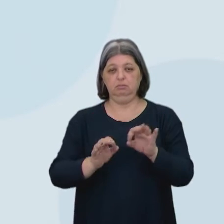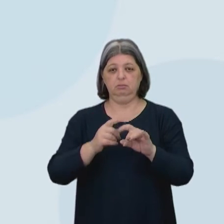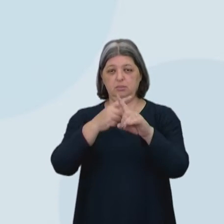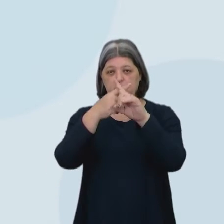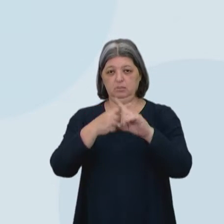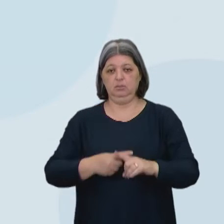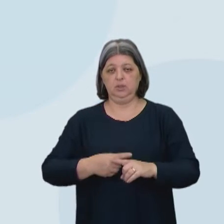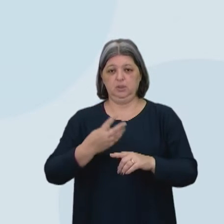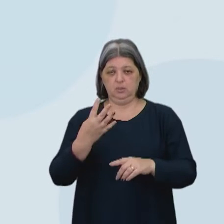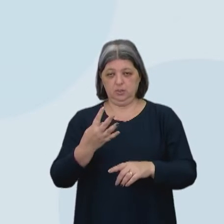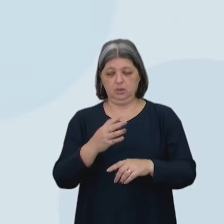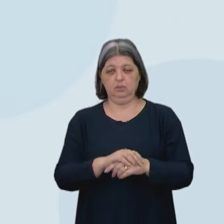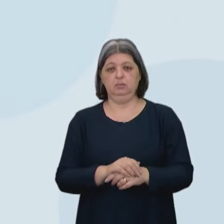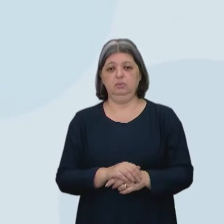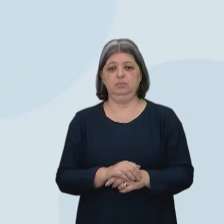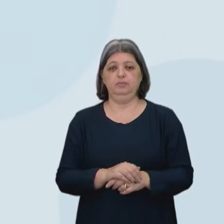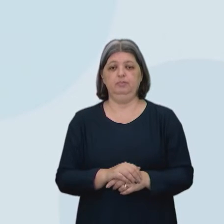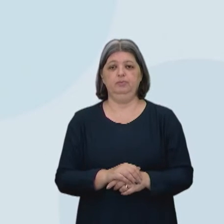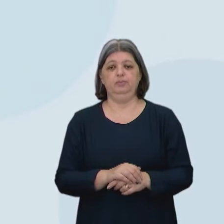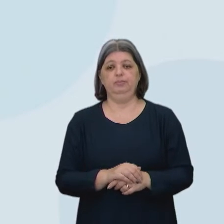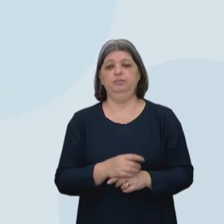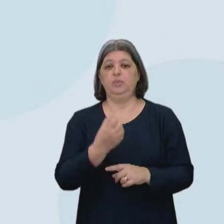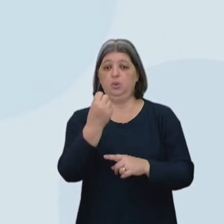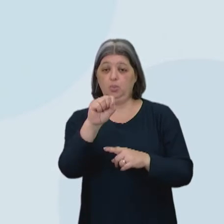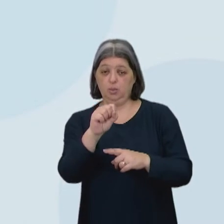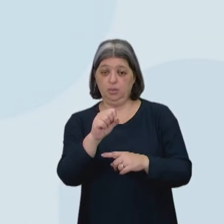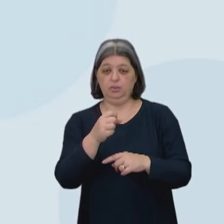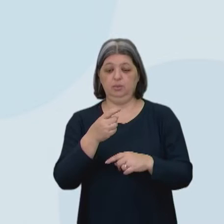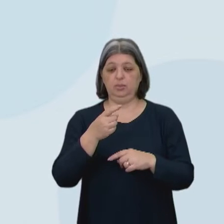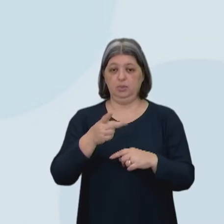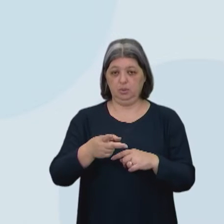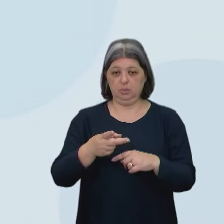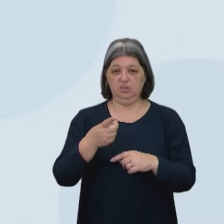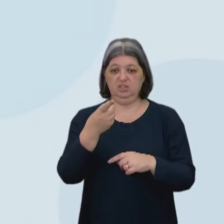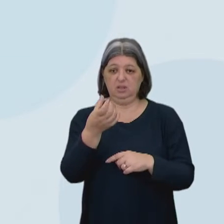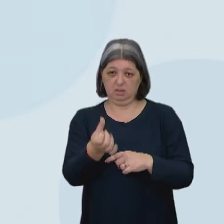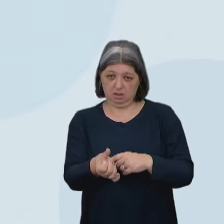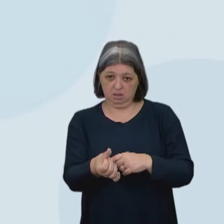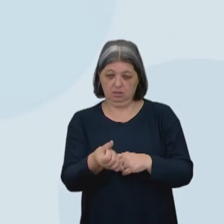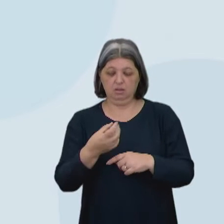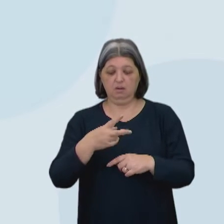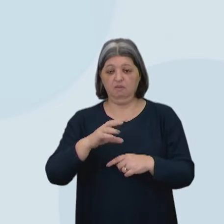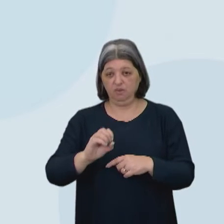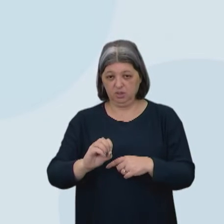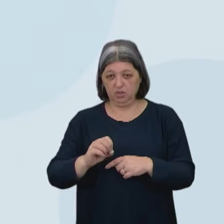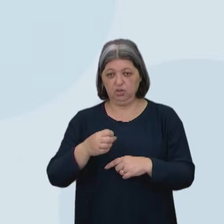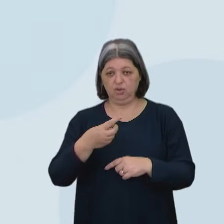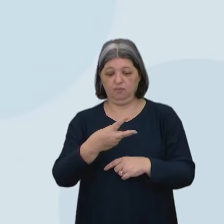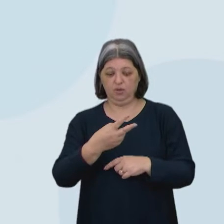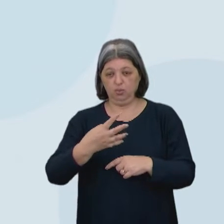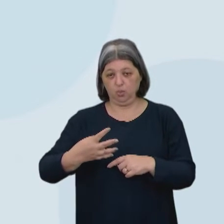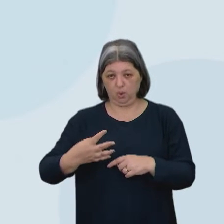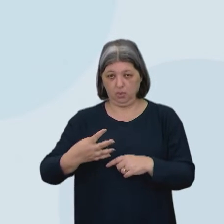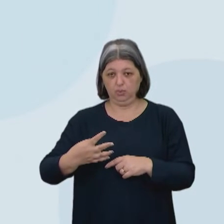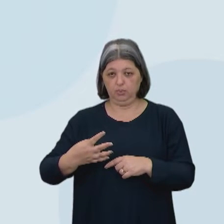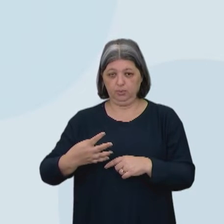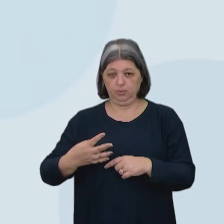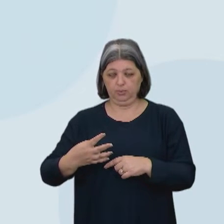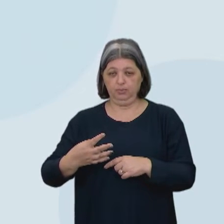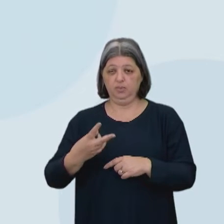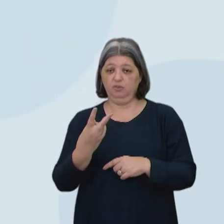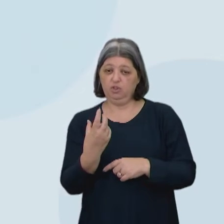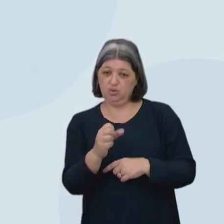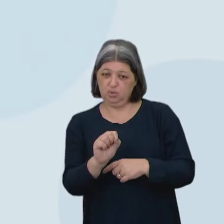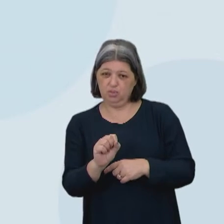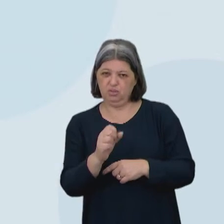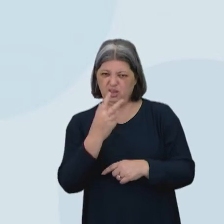4 mais 4, 8. 12 mais 4, 16. 20, 24.